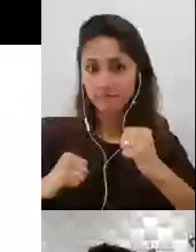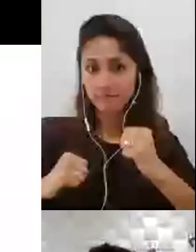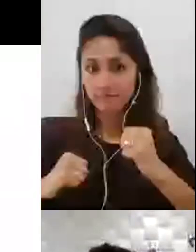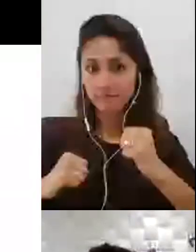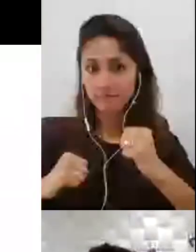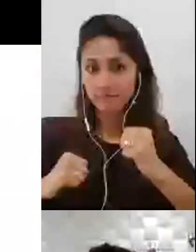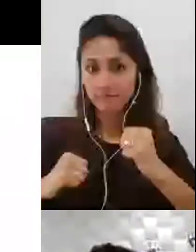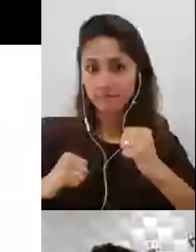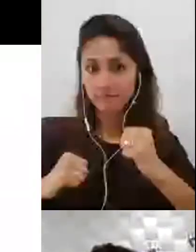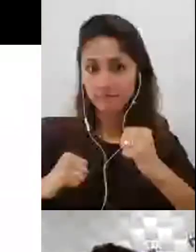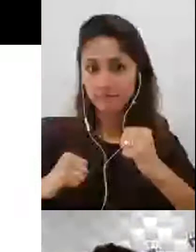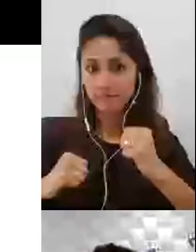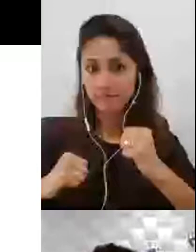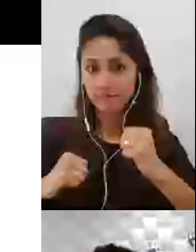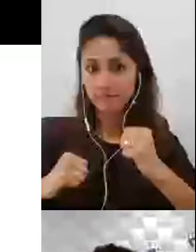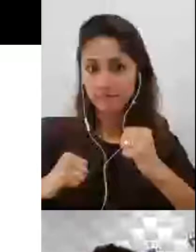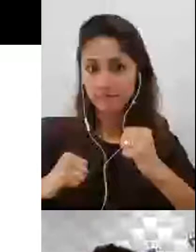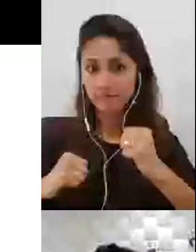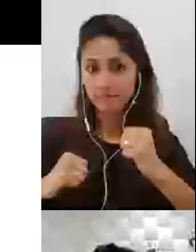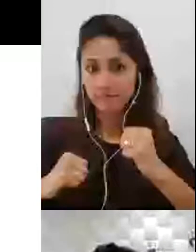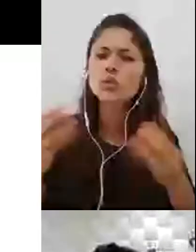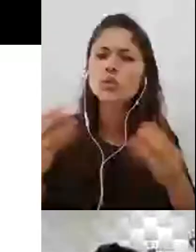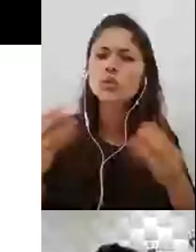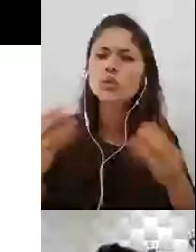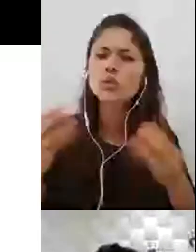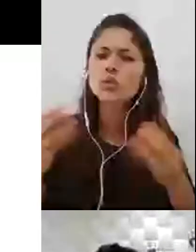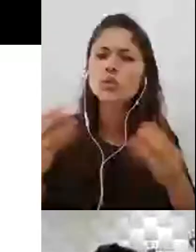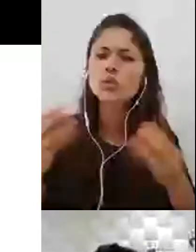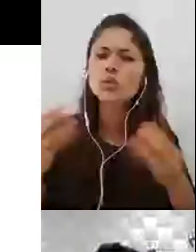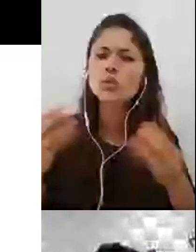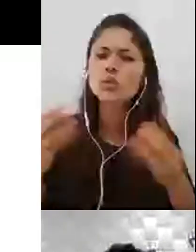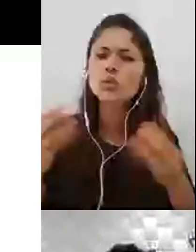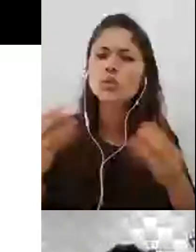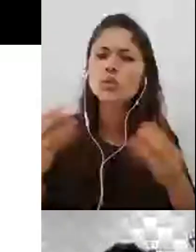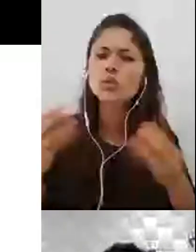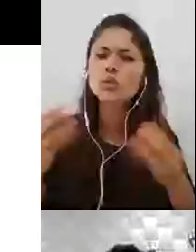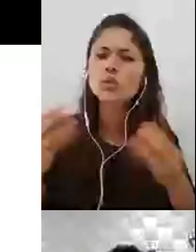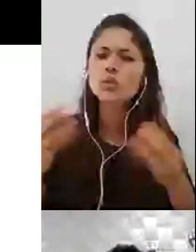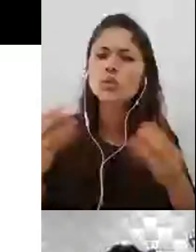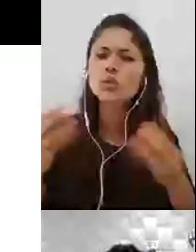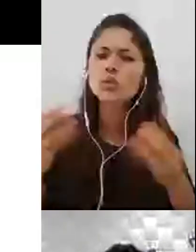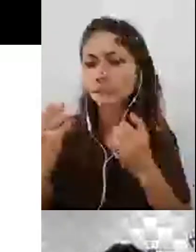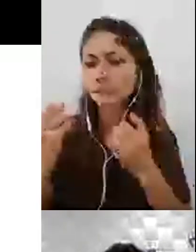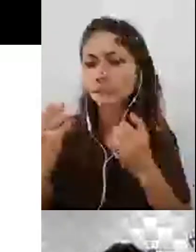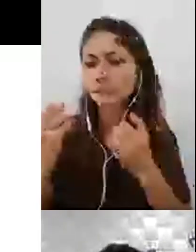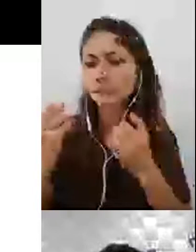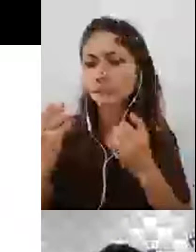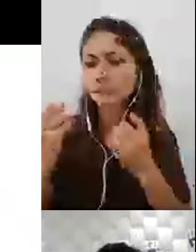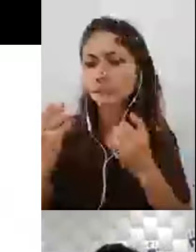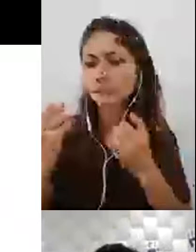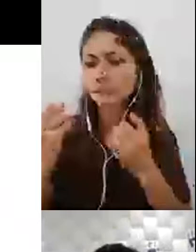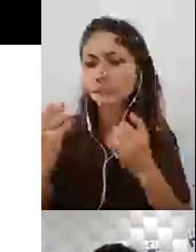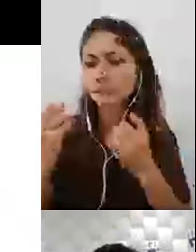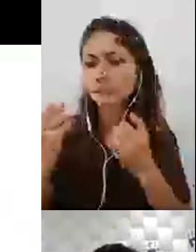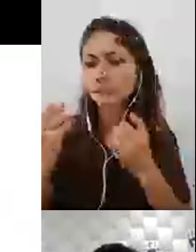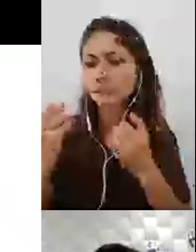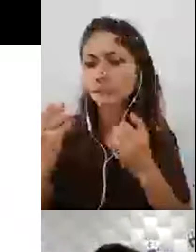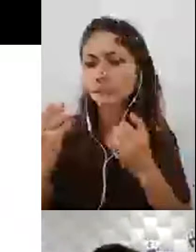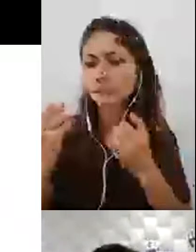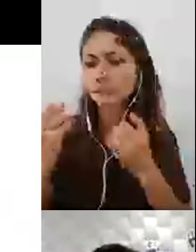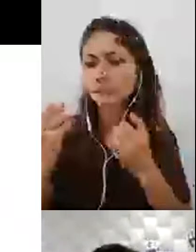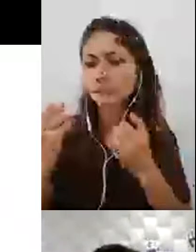eu vou utilizar isso de uma forma ágil, robusta e colocando isso em nuvens para que eu consiga ter essas